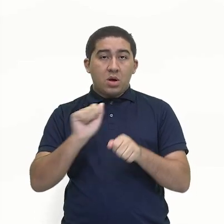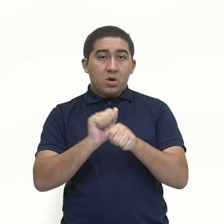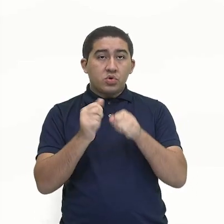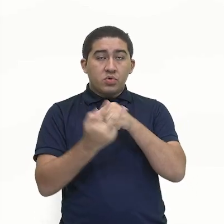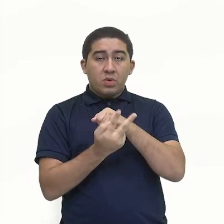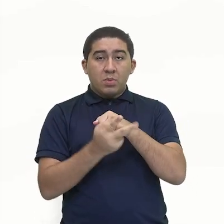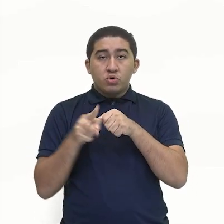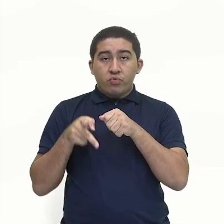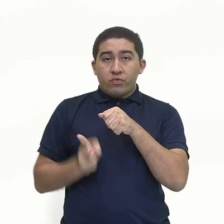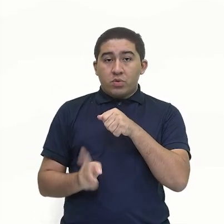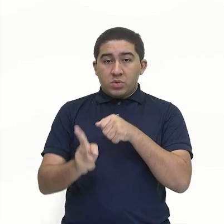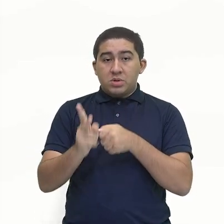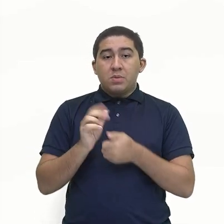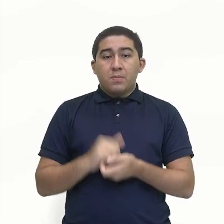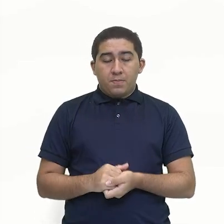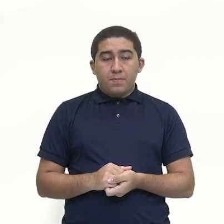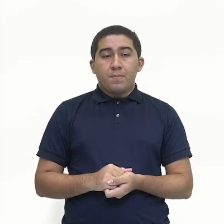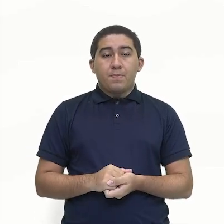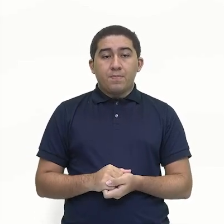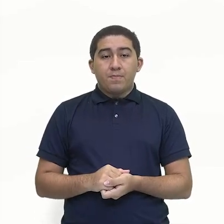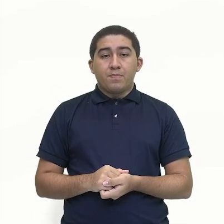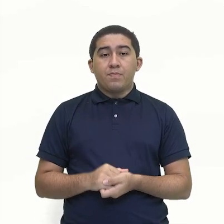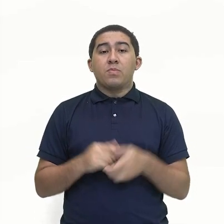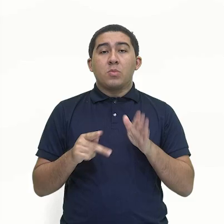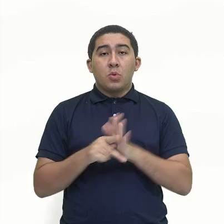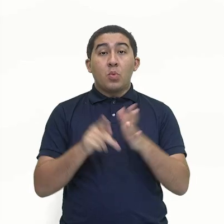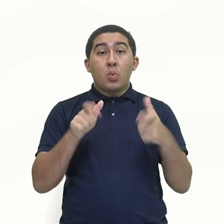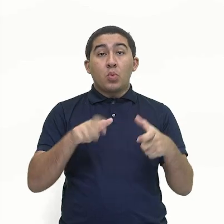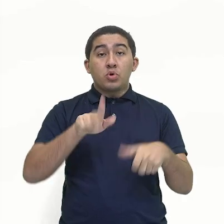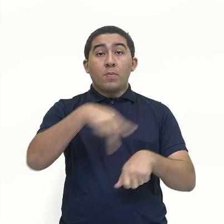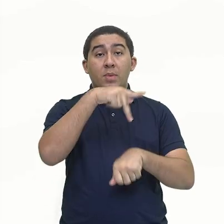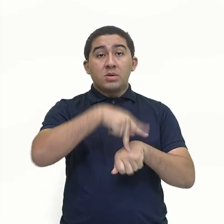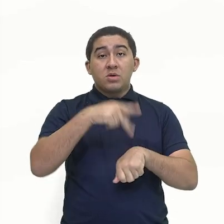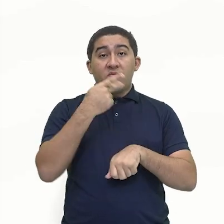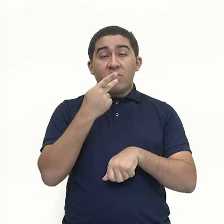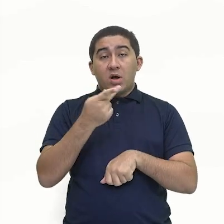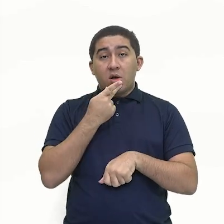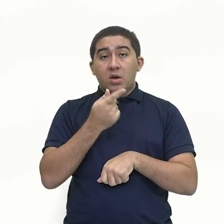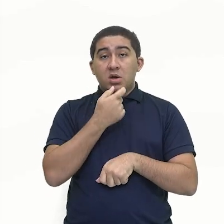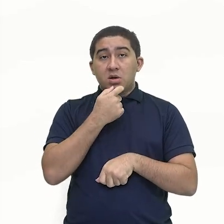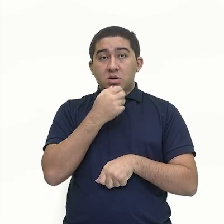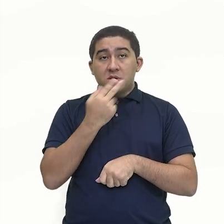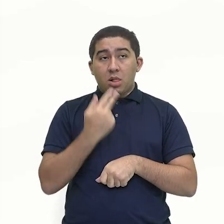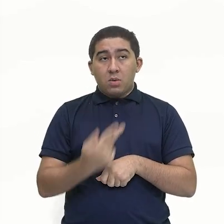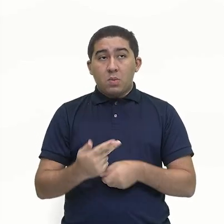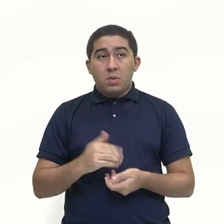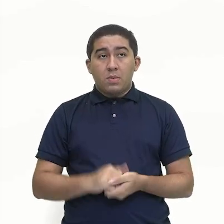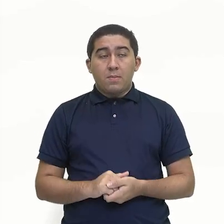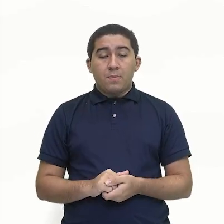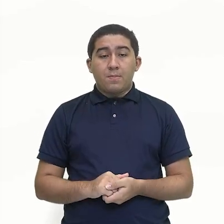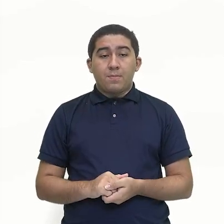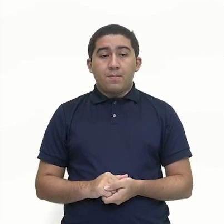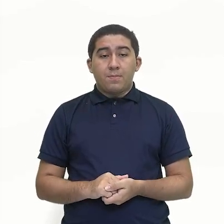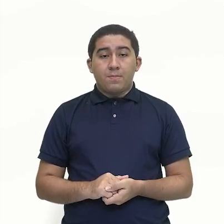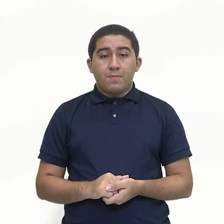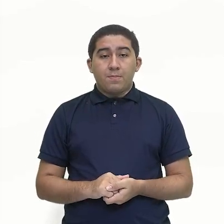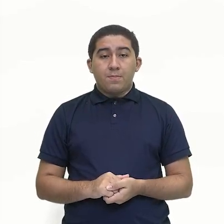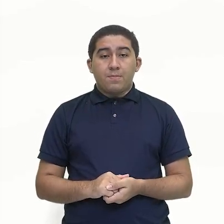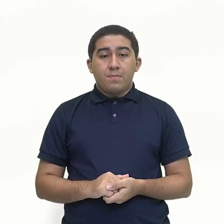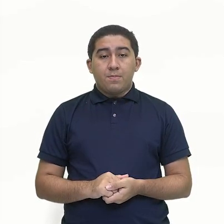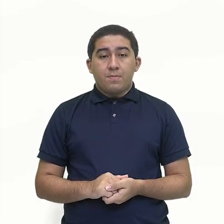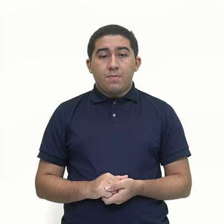countries. Geralmente, frequentemente, vem dos países que falam língua inglesa. The